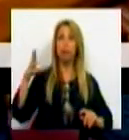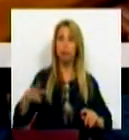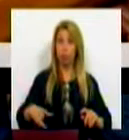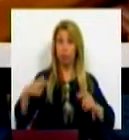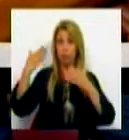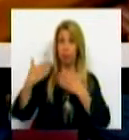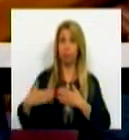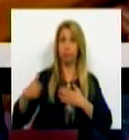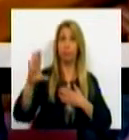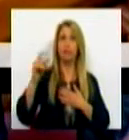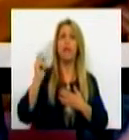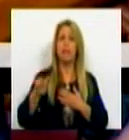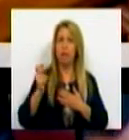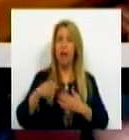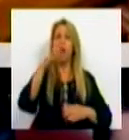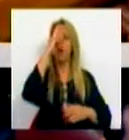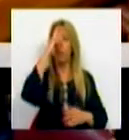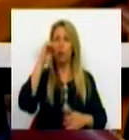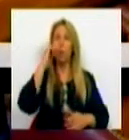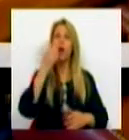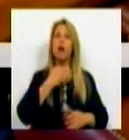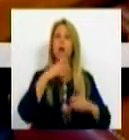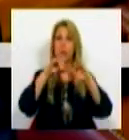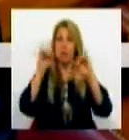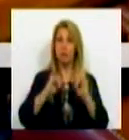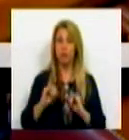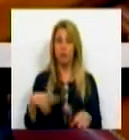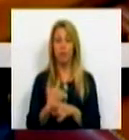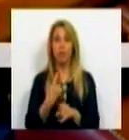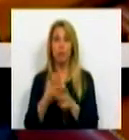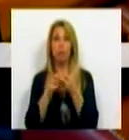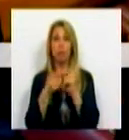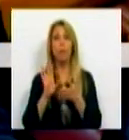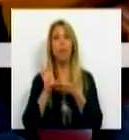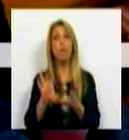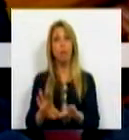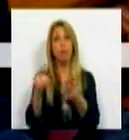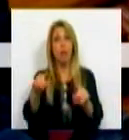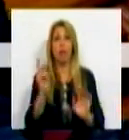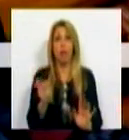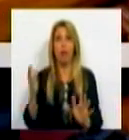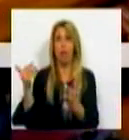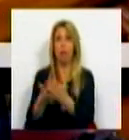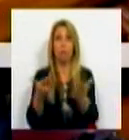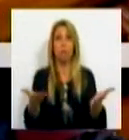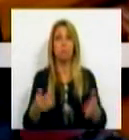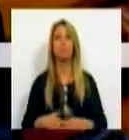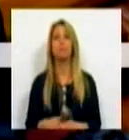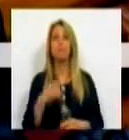década, resistiu à crise internacional e até aos problemas de financiamento que existiram nestes anos. Disse